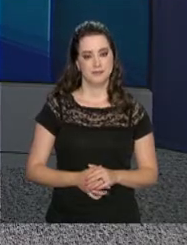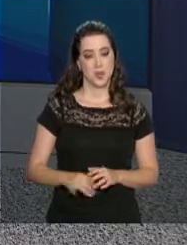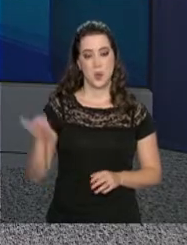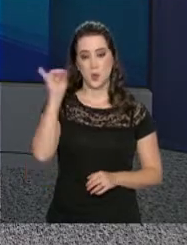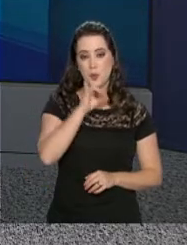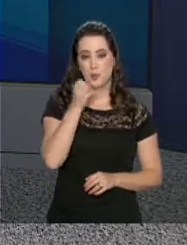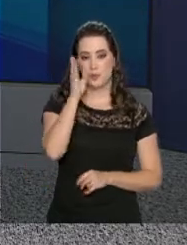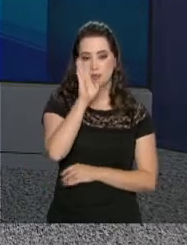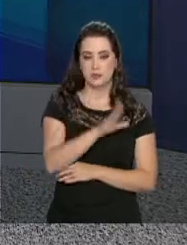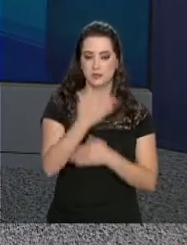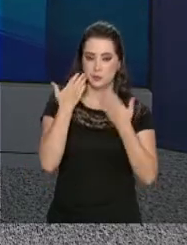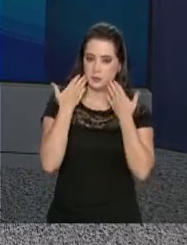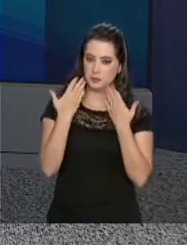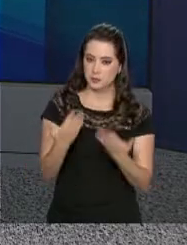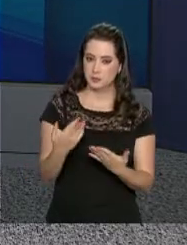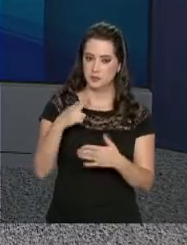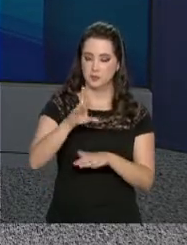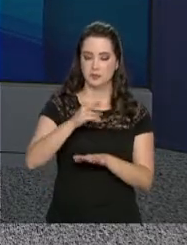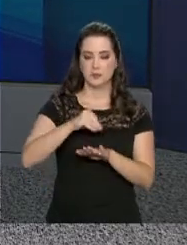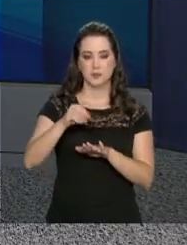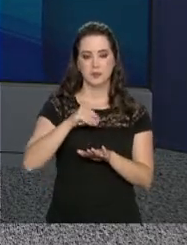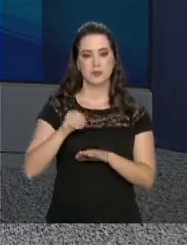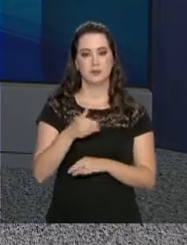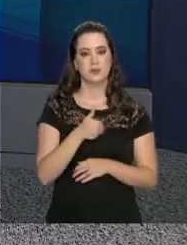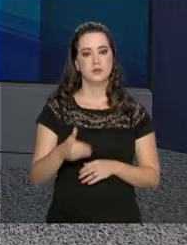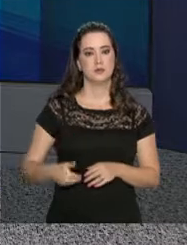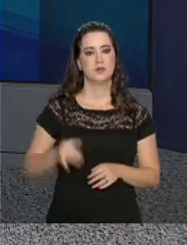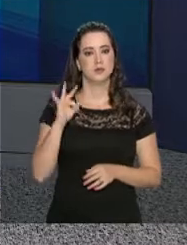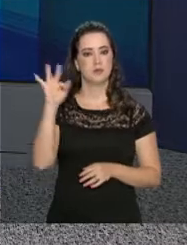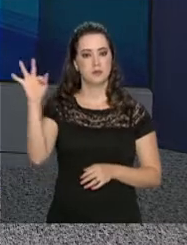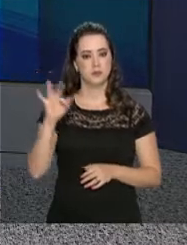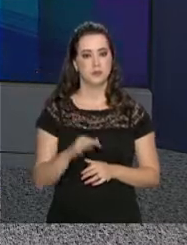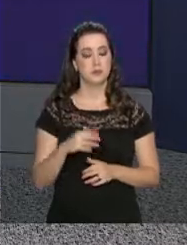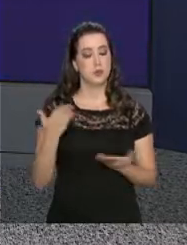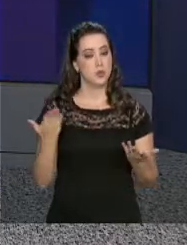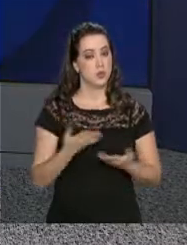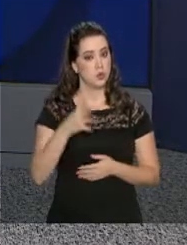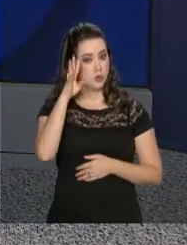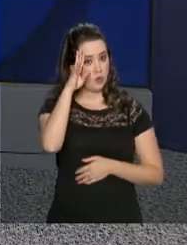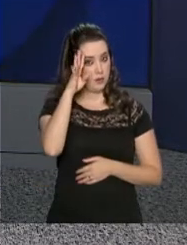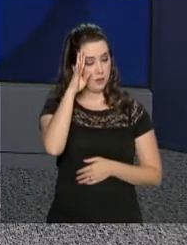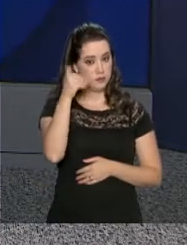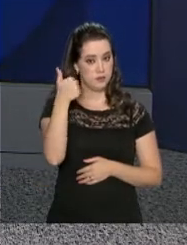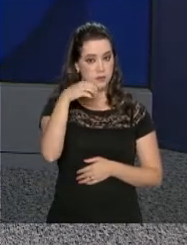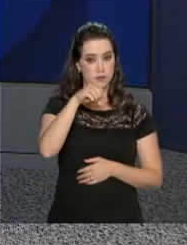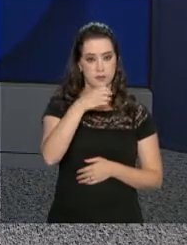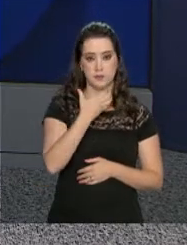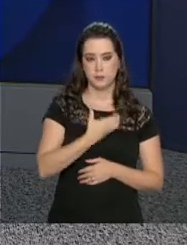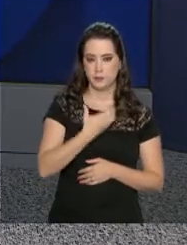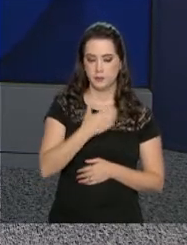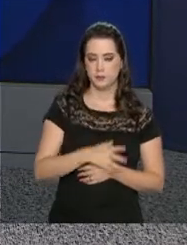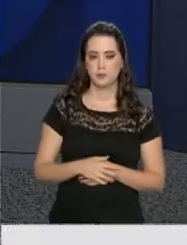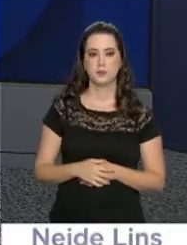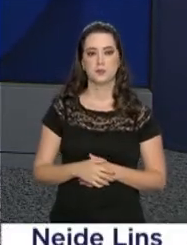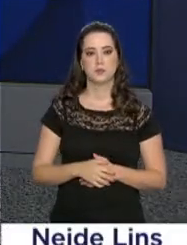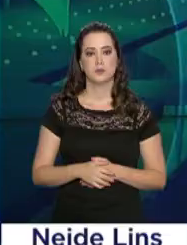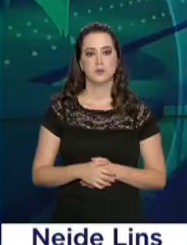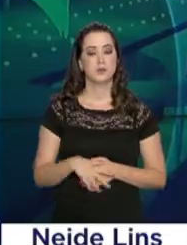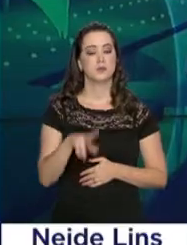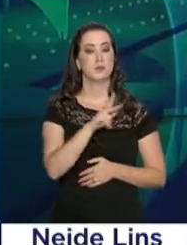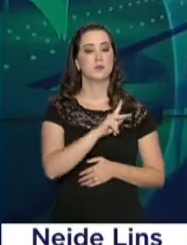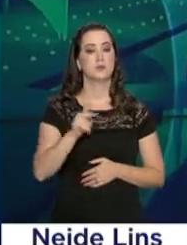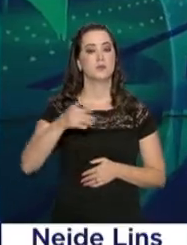Olá, boa tarde. Começa agora o Repórter NBR com as notícias do governo federal desta quarta-feira, 19 de dezembro.